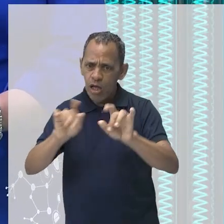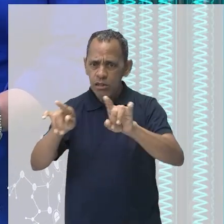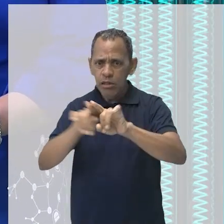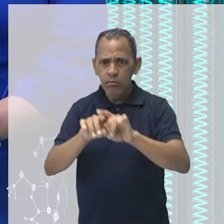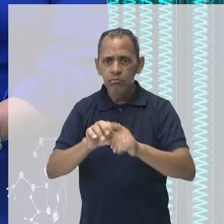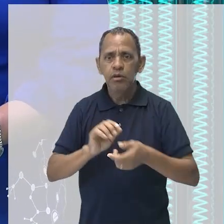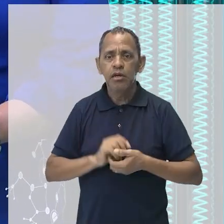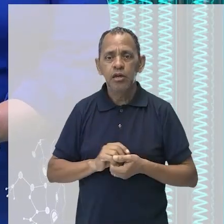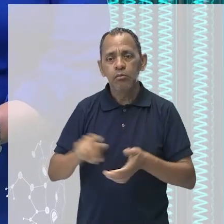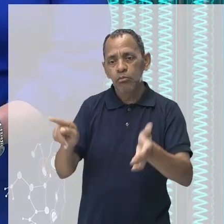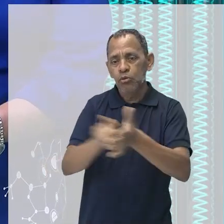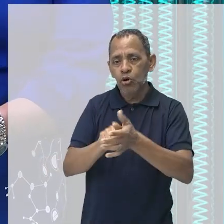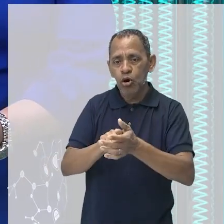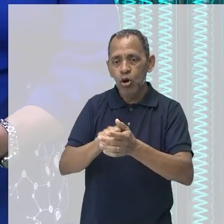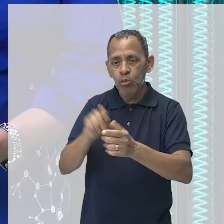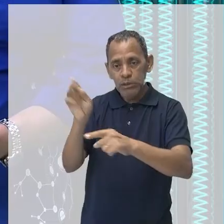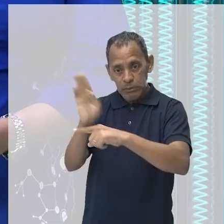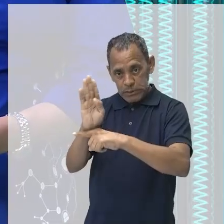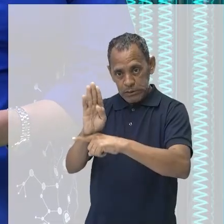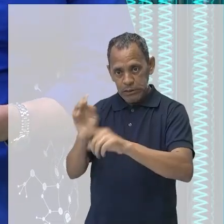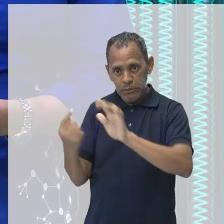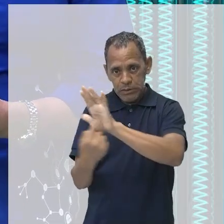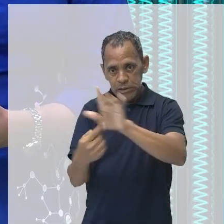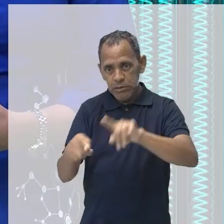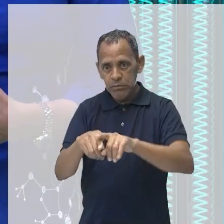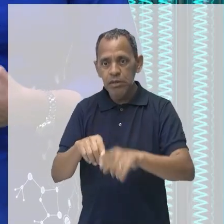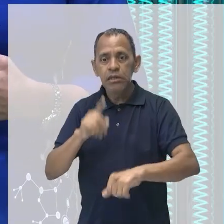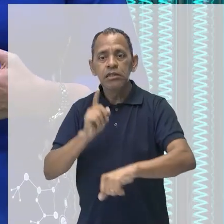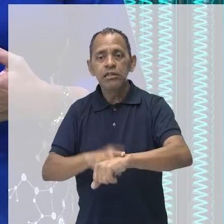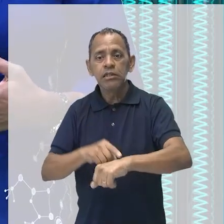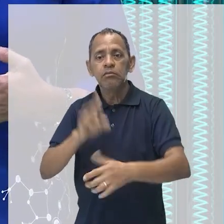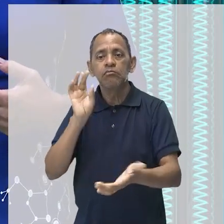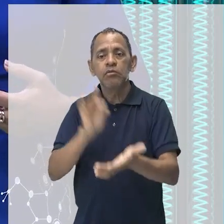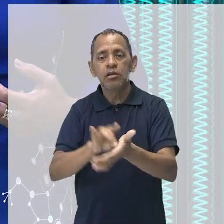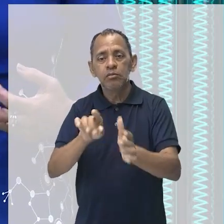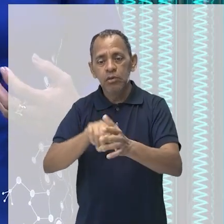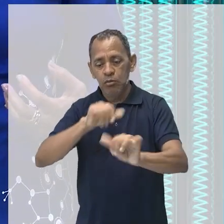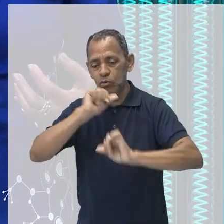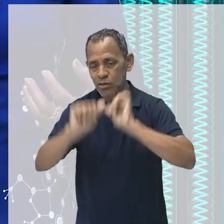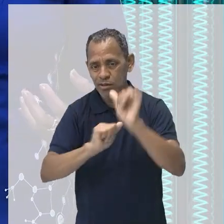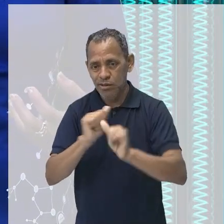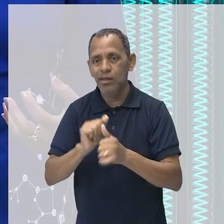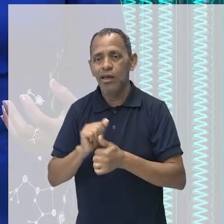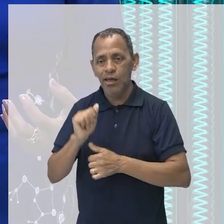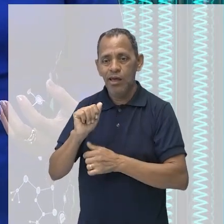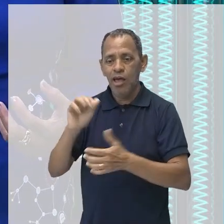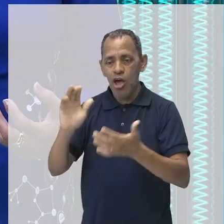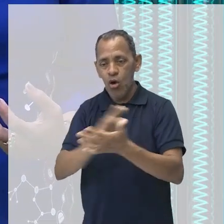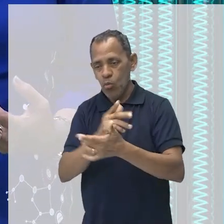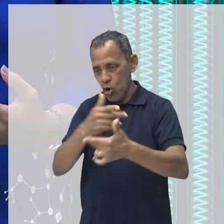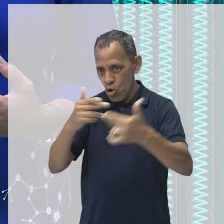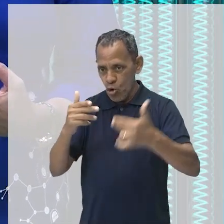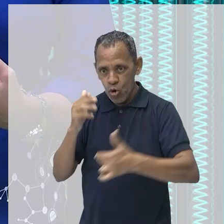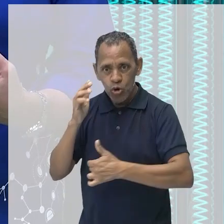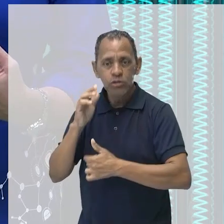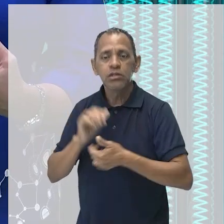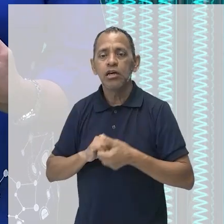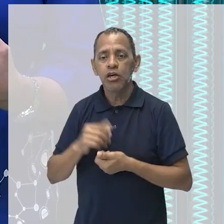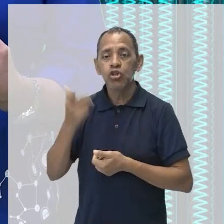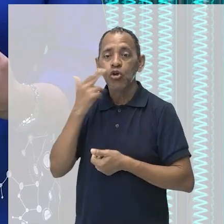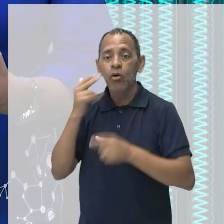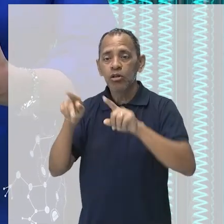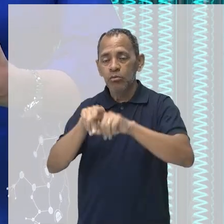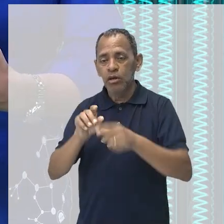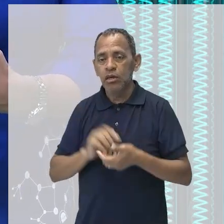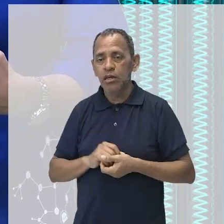cena em tempo real pode transformar uma situação comum em algo extraordinário. Então,